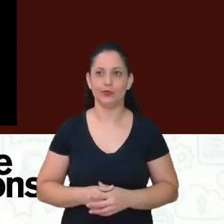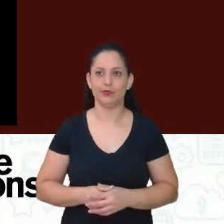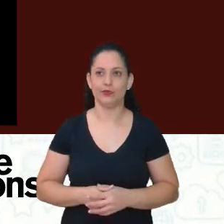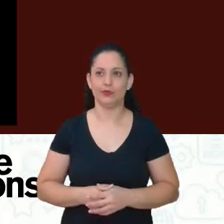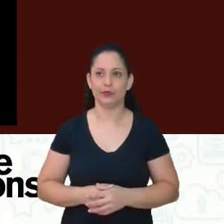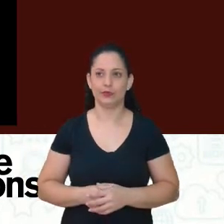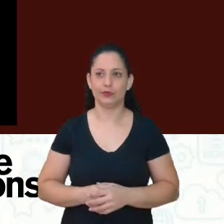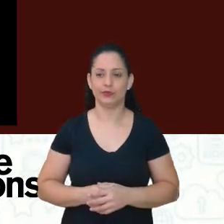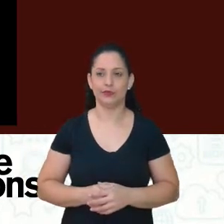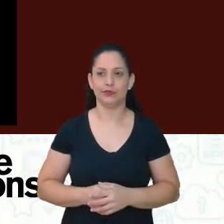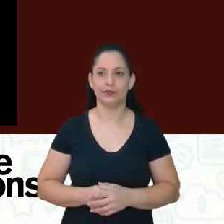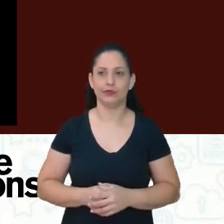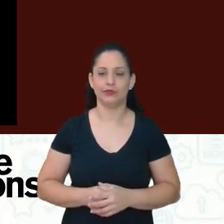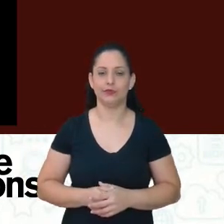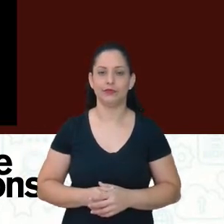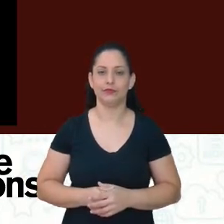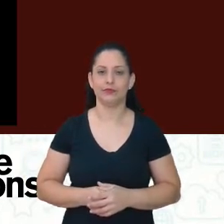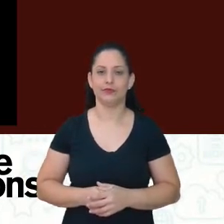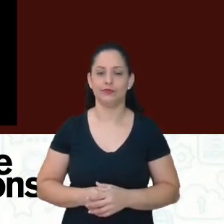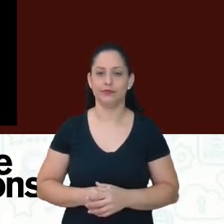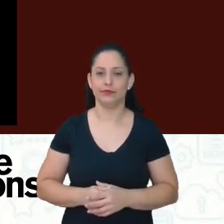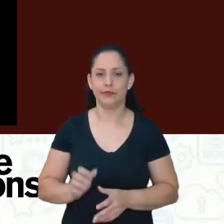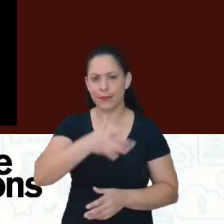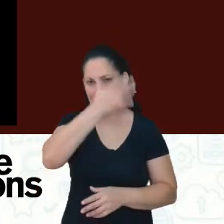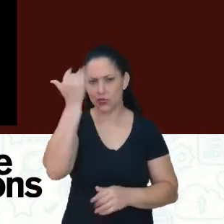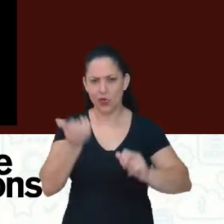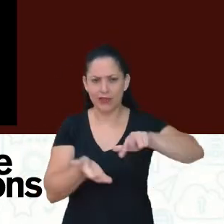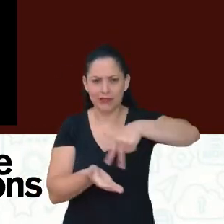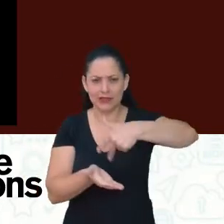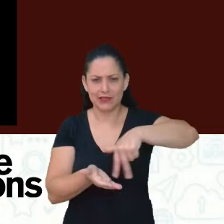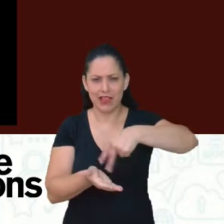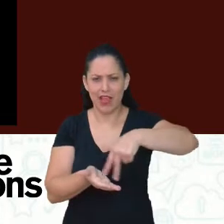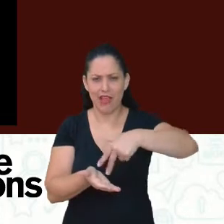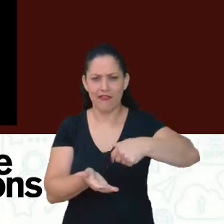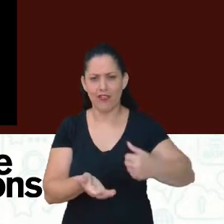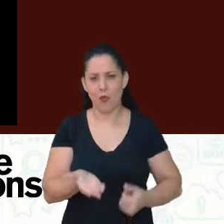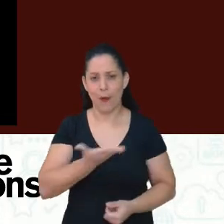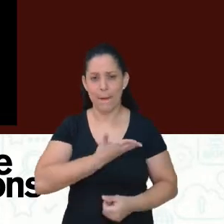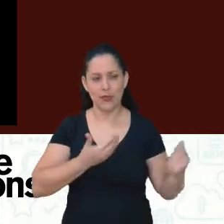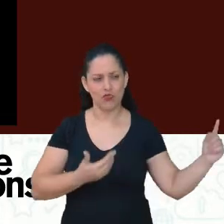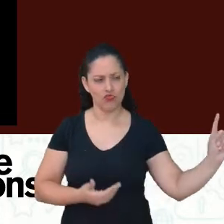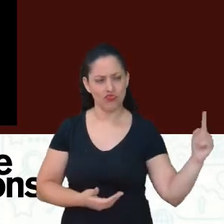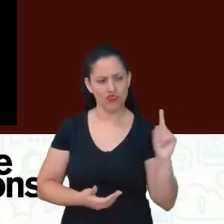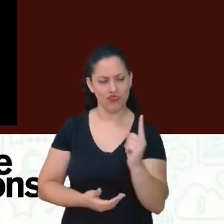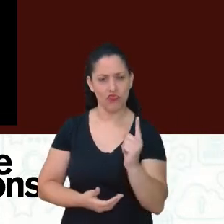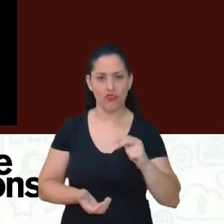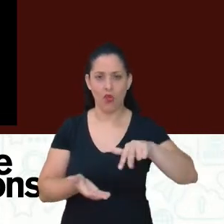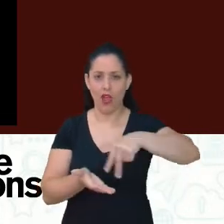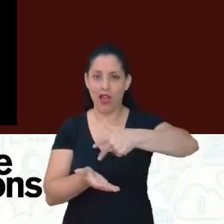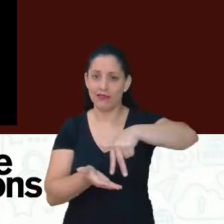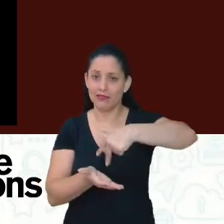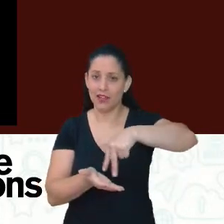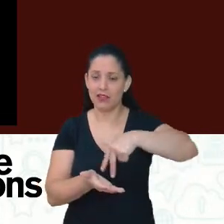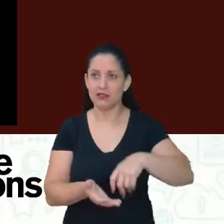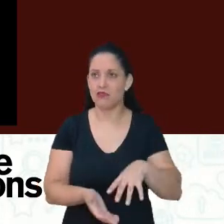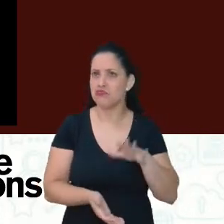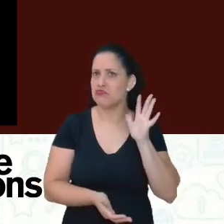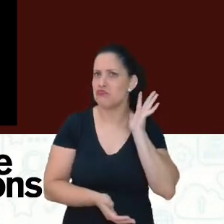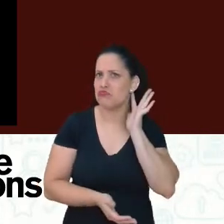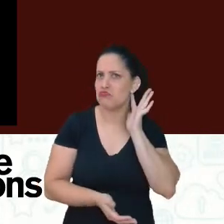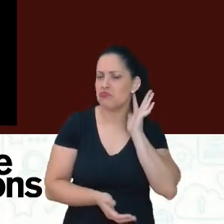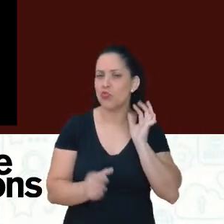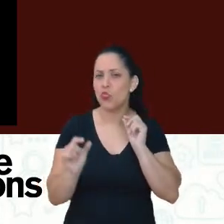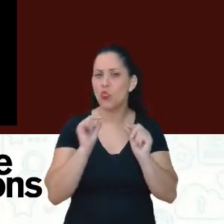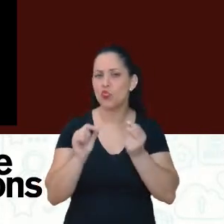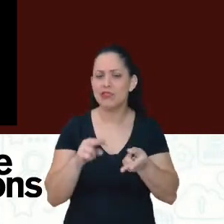amigos chegaram de carro na sua casa, todos suspeitos, como ele. Por causa da dança, não foi possível ouvir quando eles entraram na